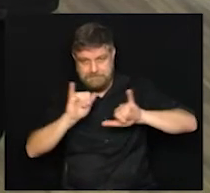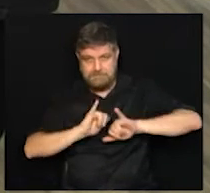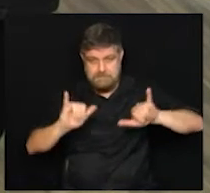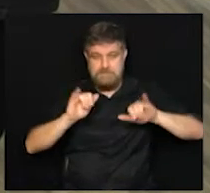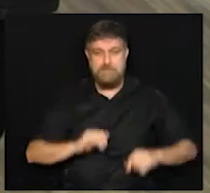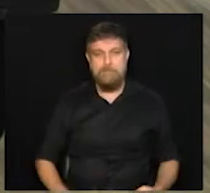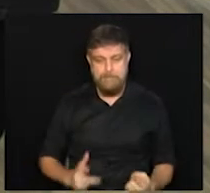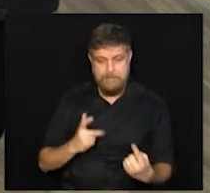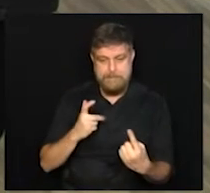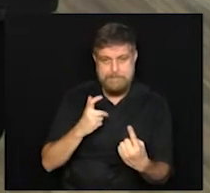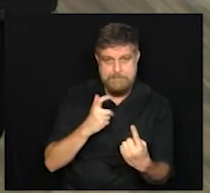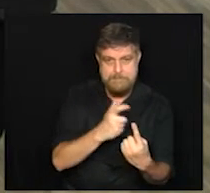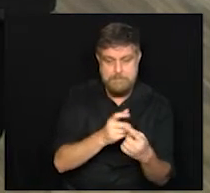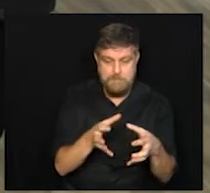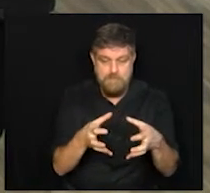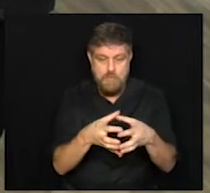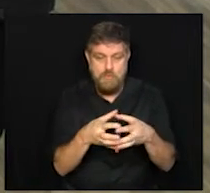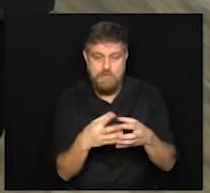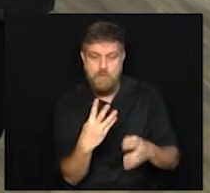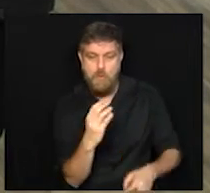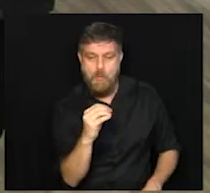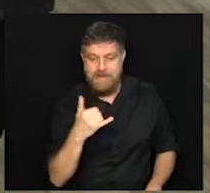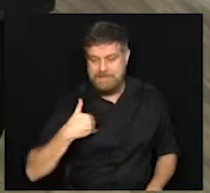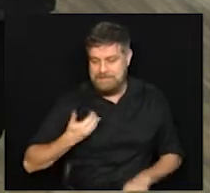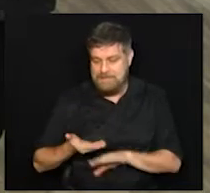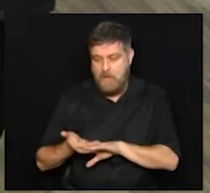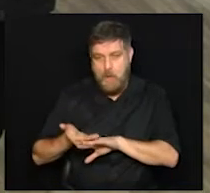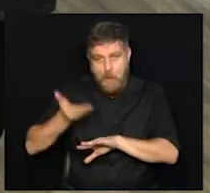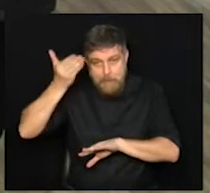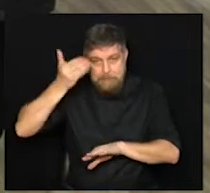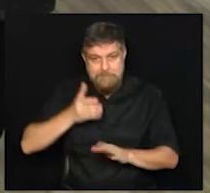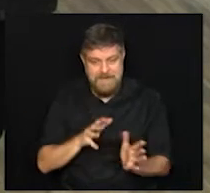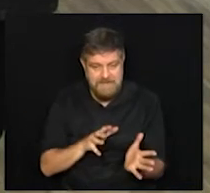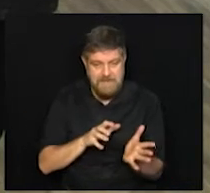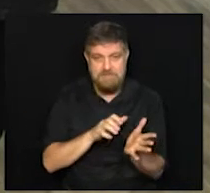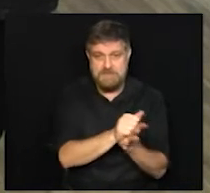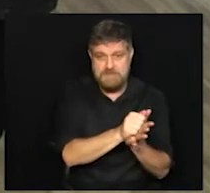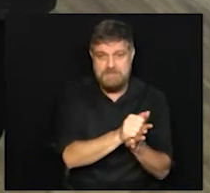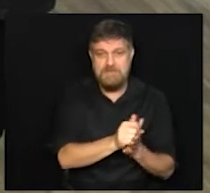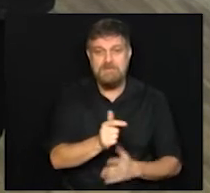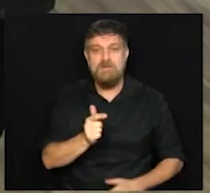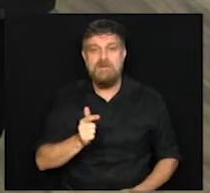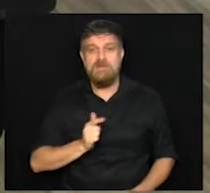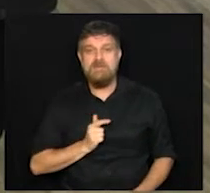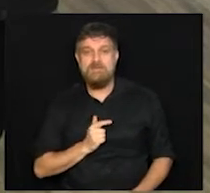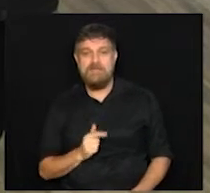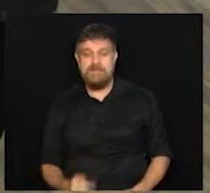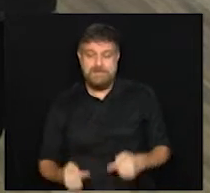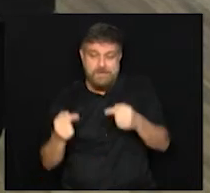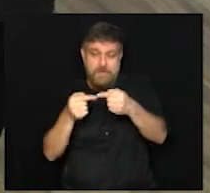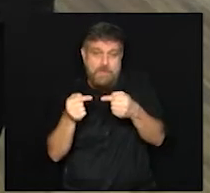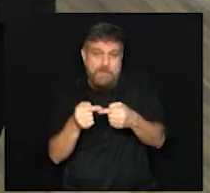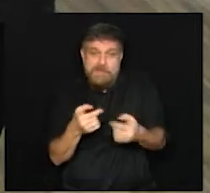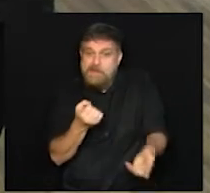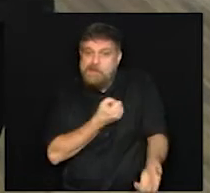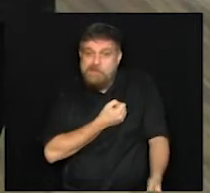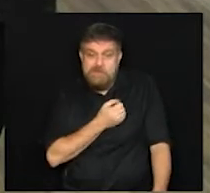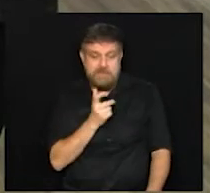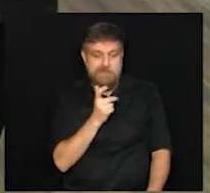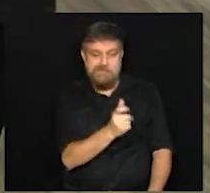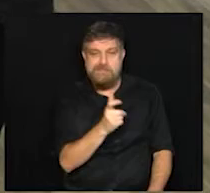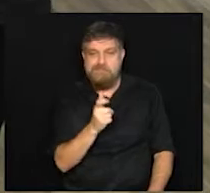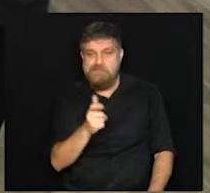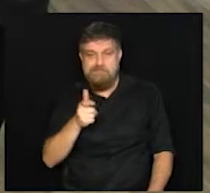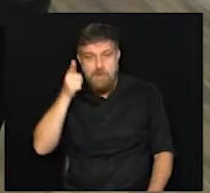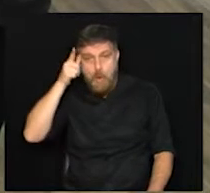a vacinação para o público de 40 anos, esse agendamento é disponível de acordo com o número de doses, que